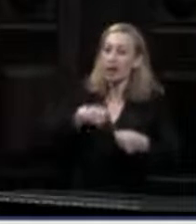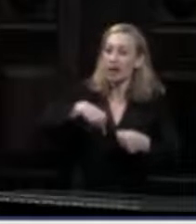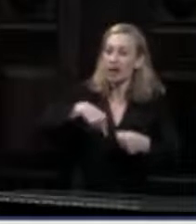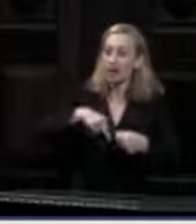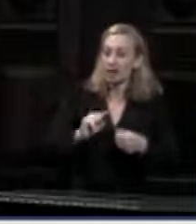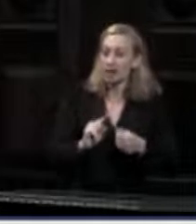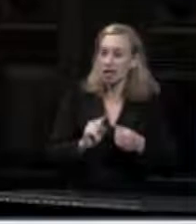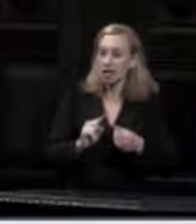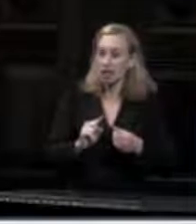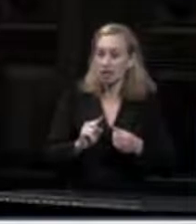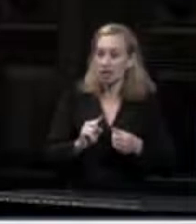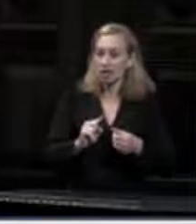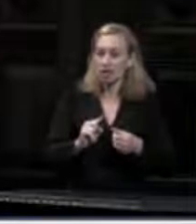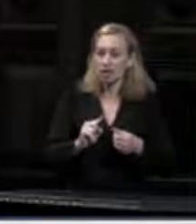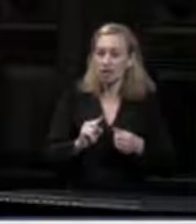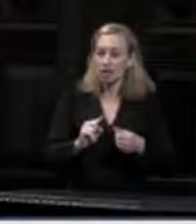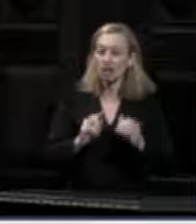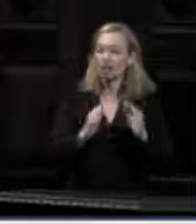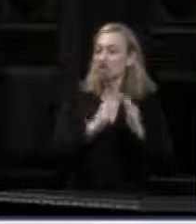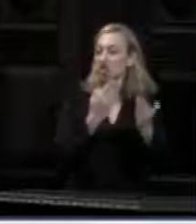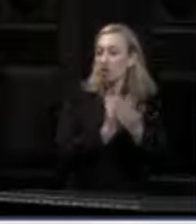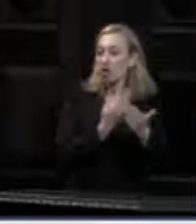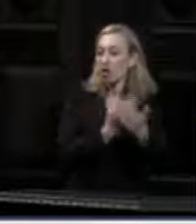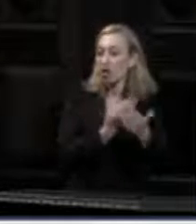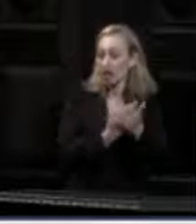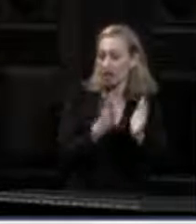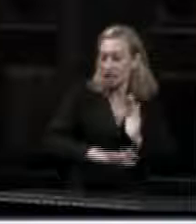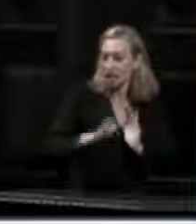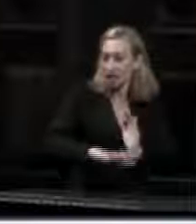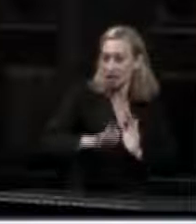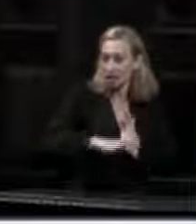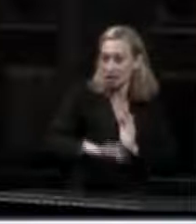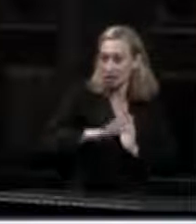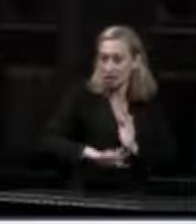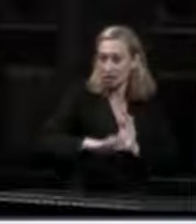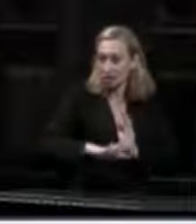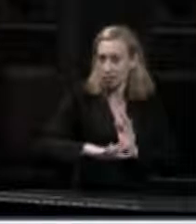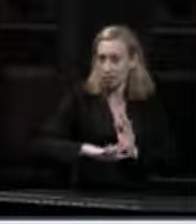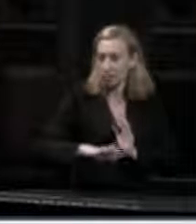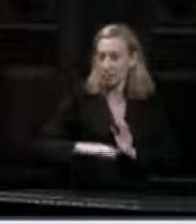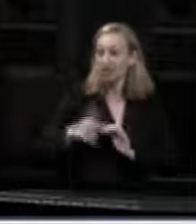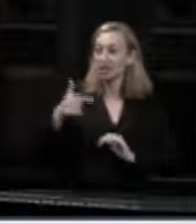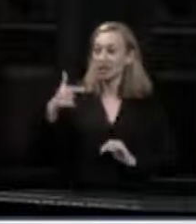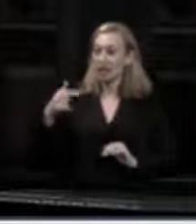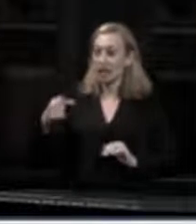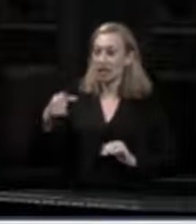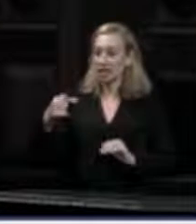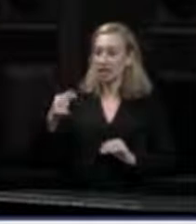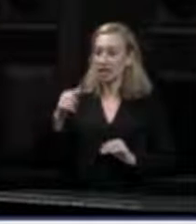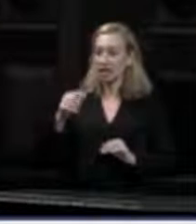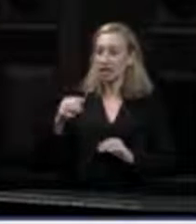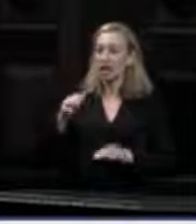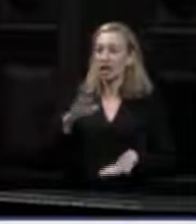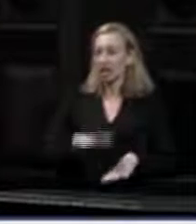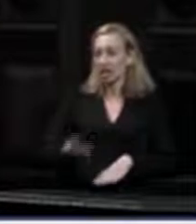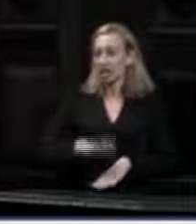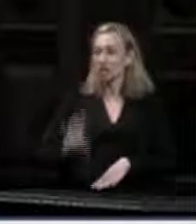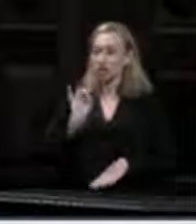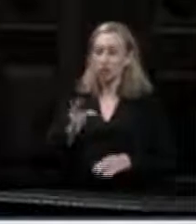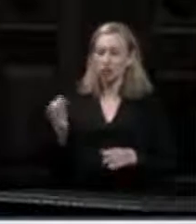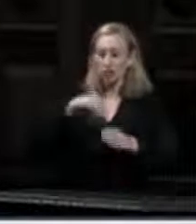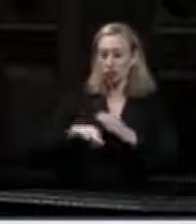7 passageiros poder levar as crianças para a escola, e esses carros, a partir do momento em que